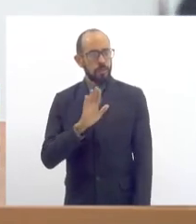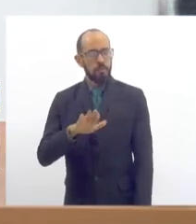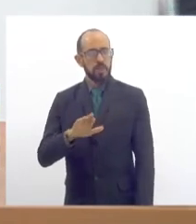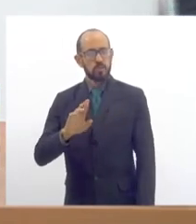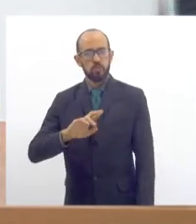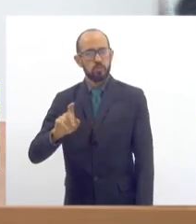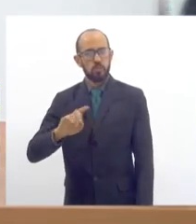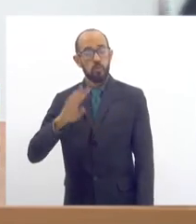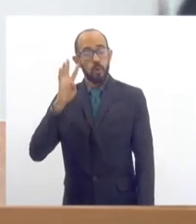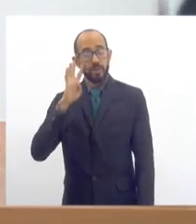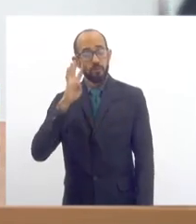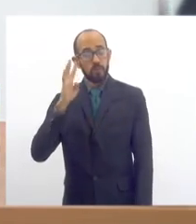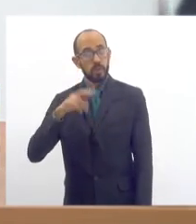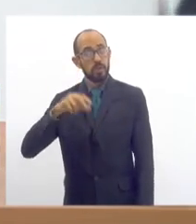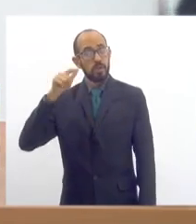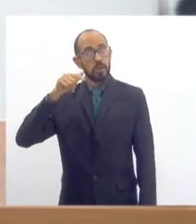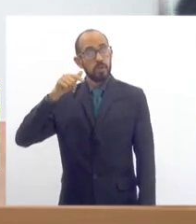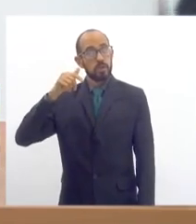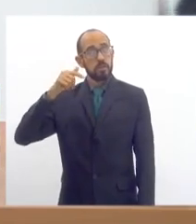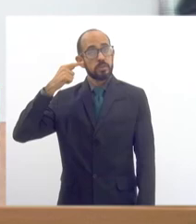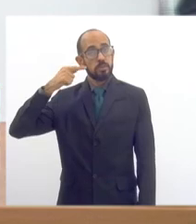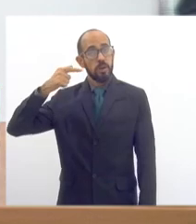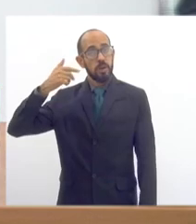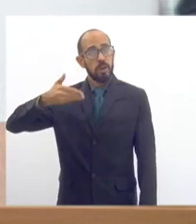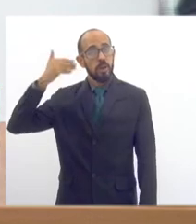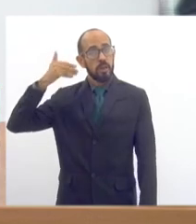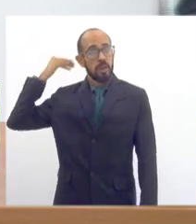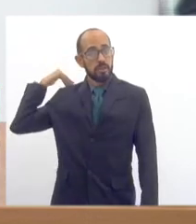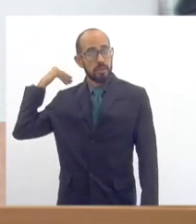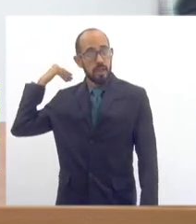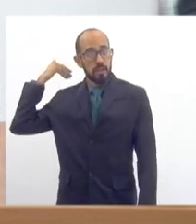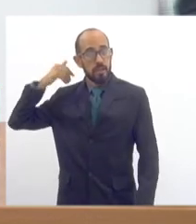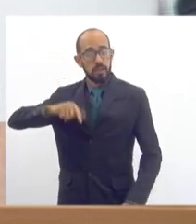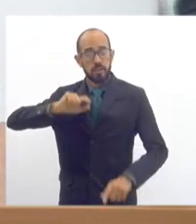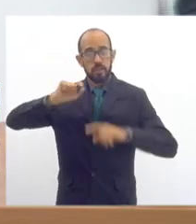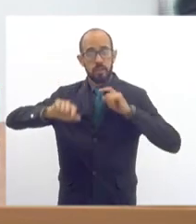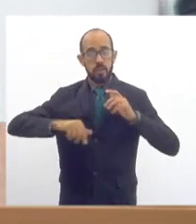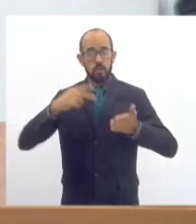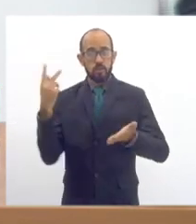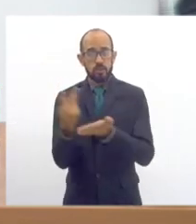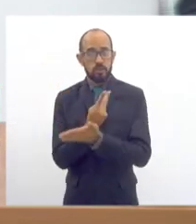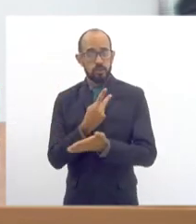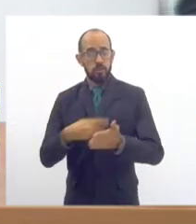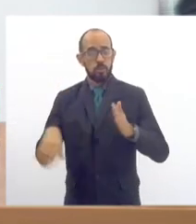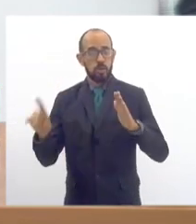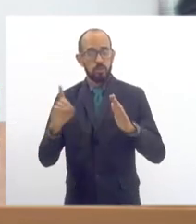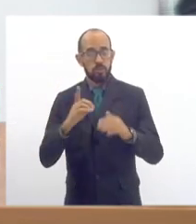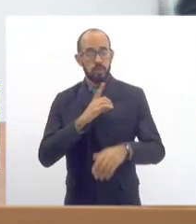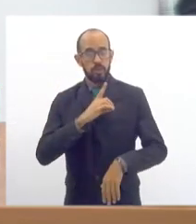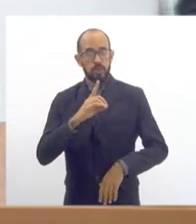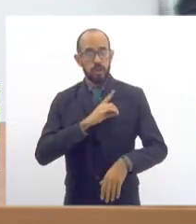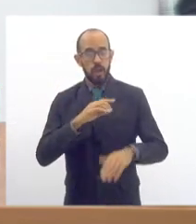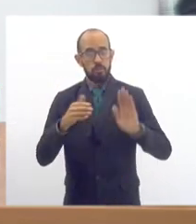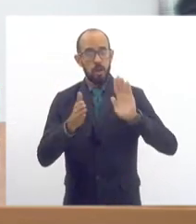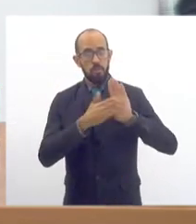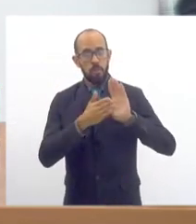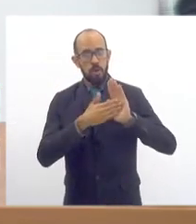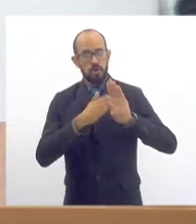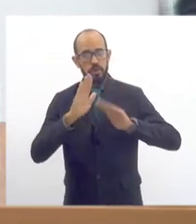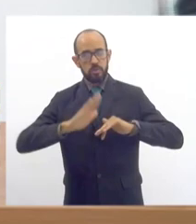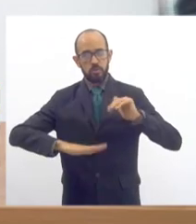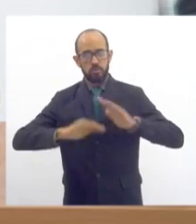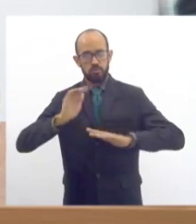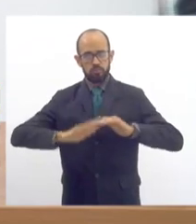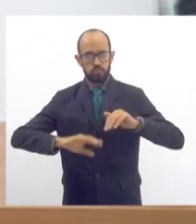na quarta-feira retrasada, tinha chegado, por parte do DETRAN, a proposta do plano. Chegou apenas na quarta-feira retrasada,